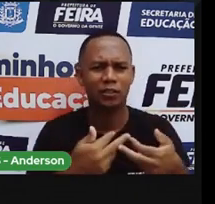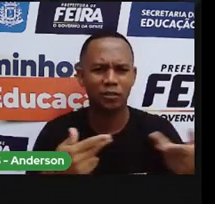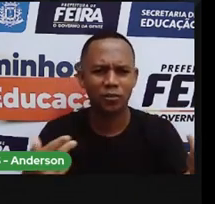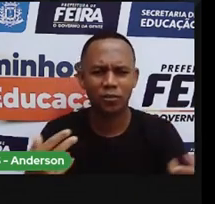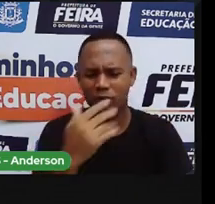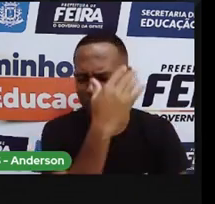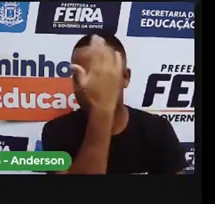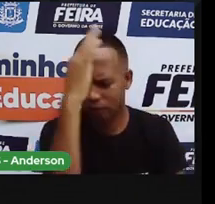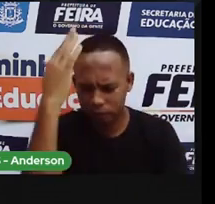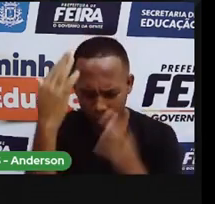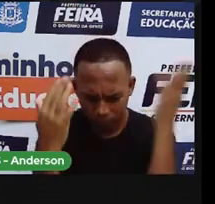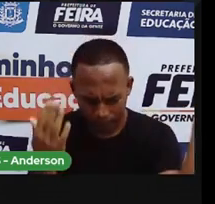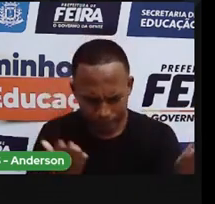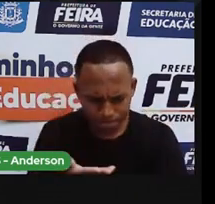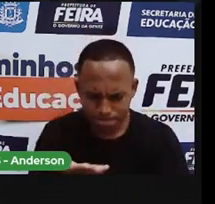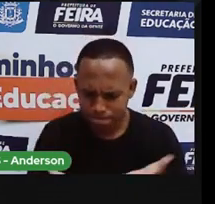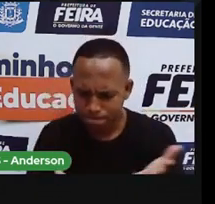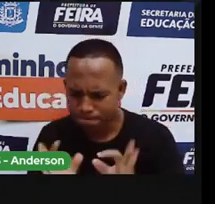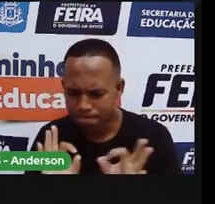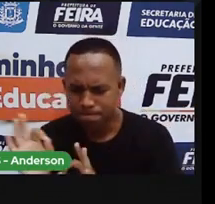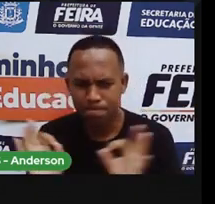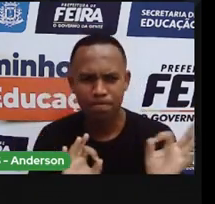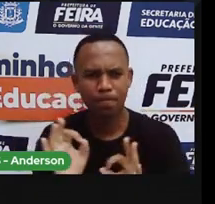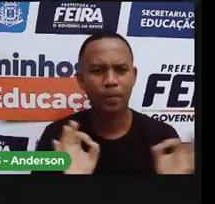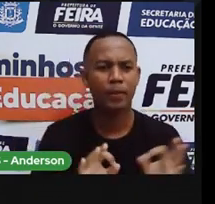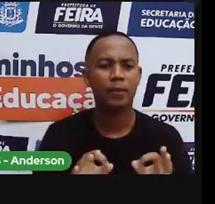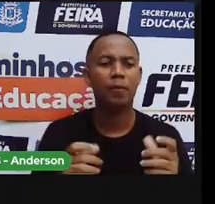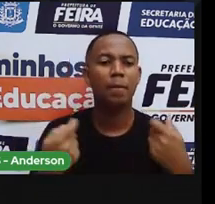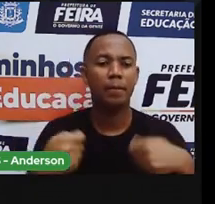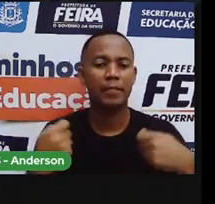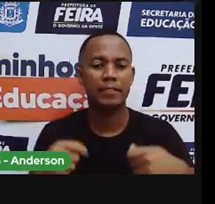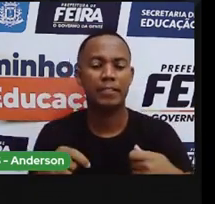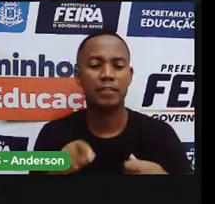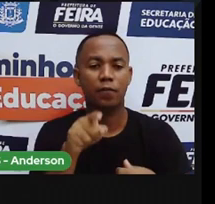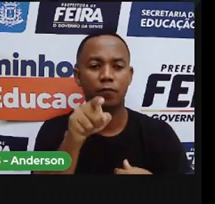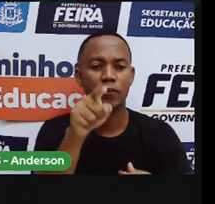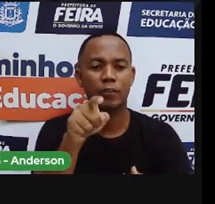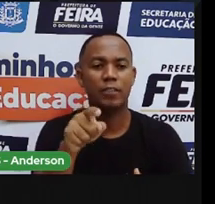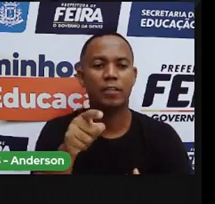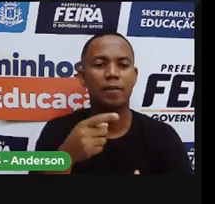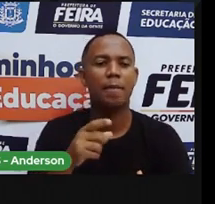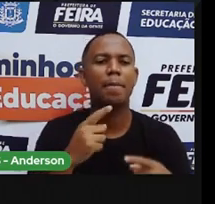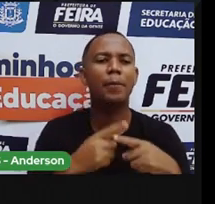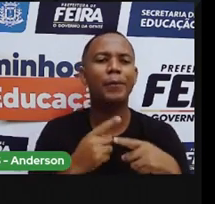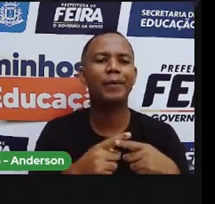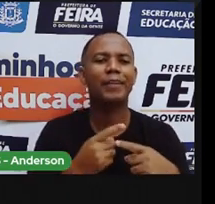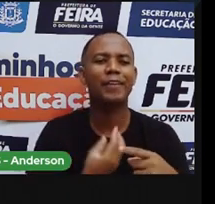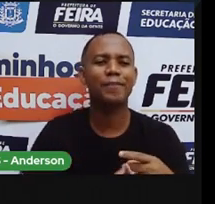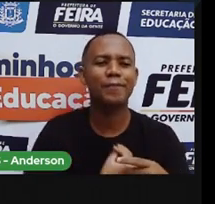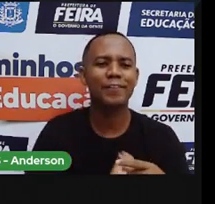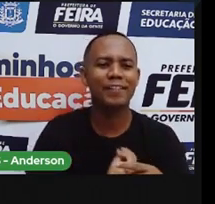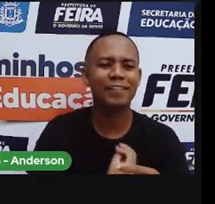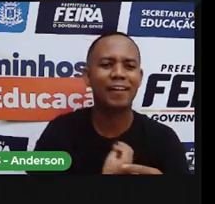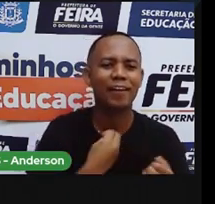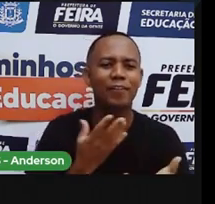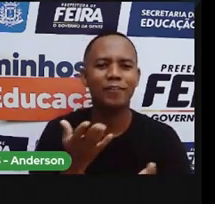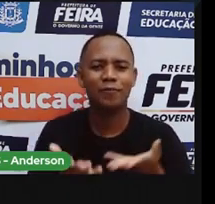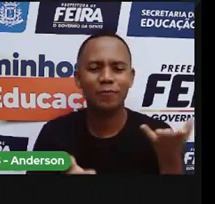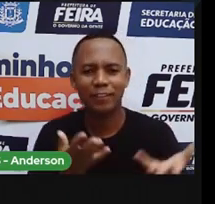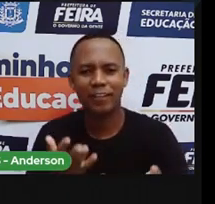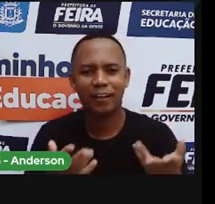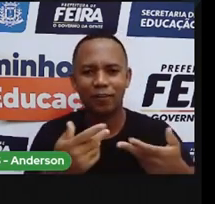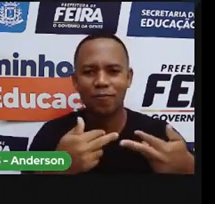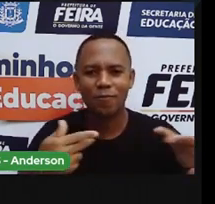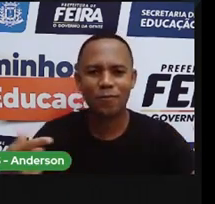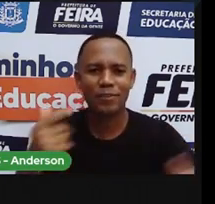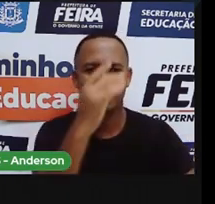Os seres vivos, nós, eu, você, Anderson, a sua família, né, os seus responsáveis, nós